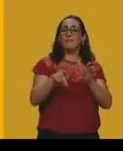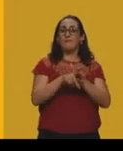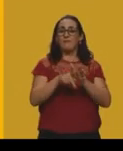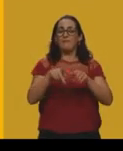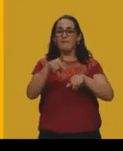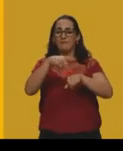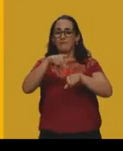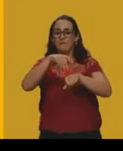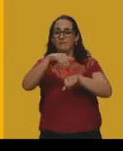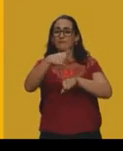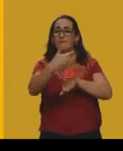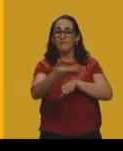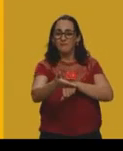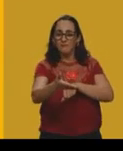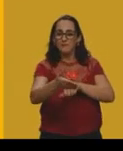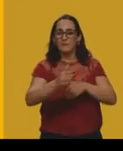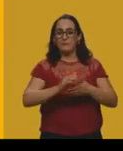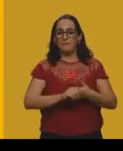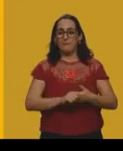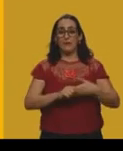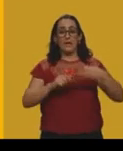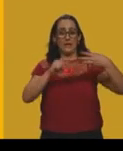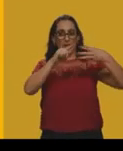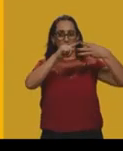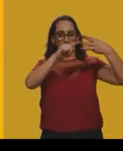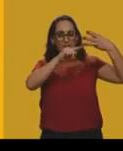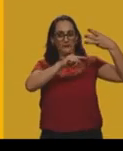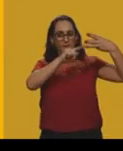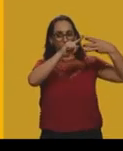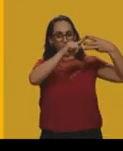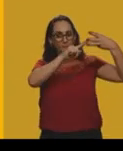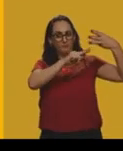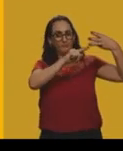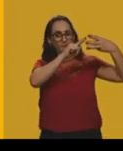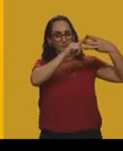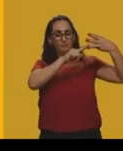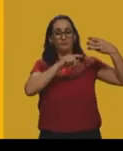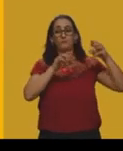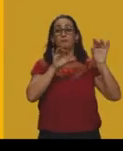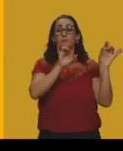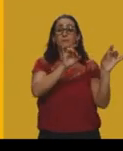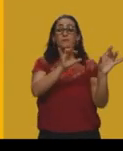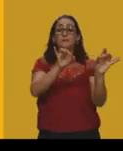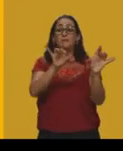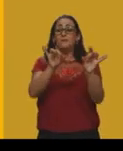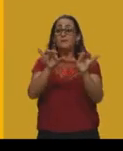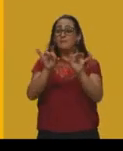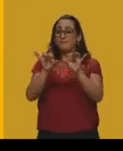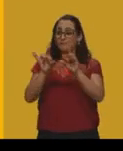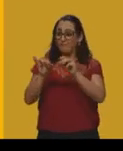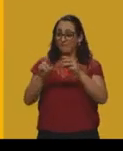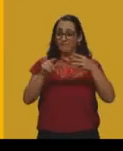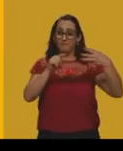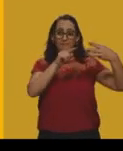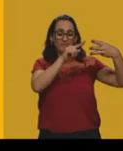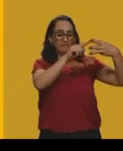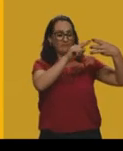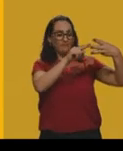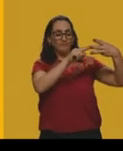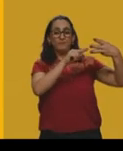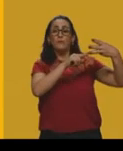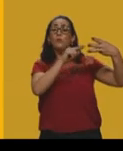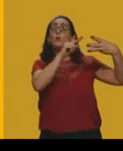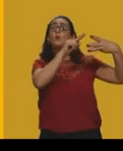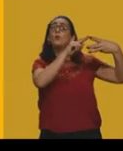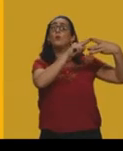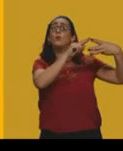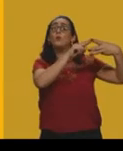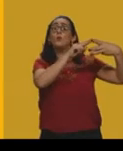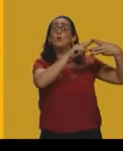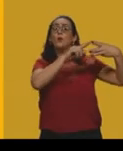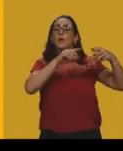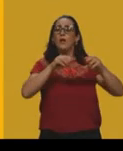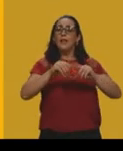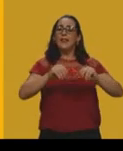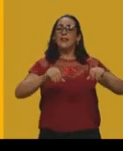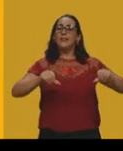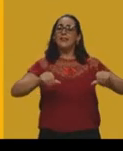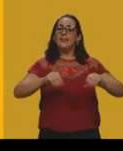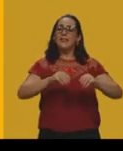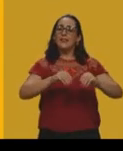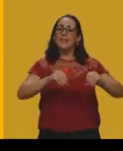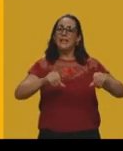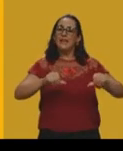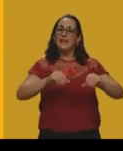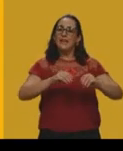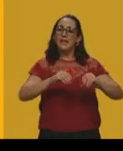3 razões especiais aí para que essa produção açucareira fosse facilitada. Então, a primeira questão é a terra. A